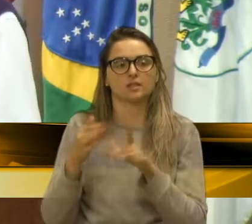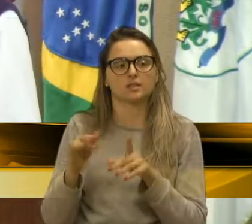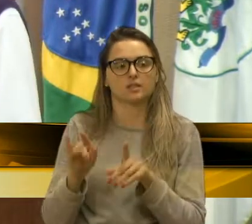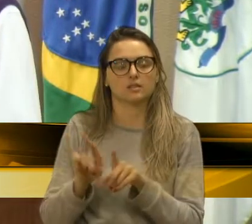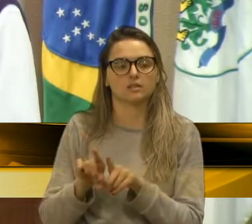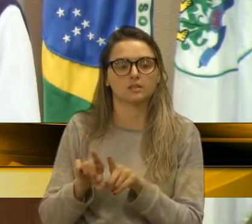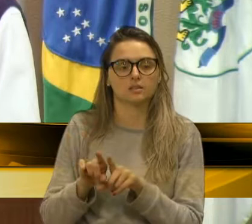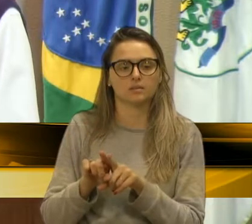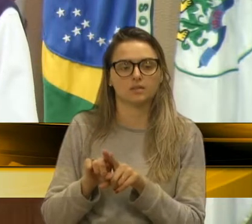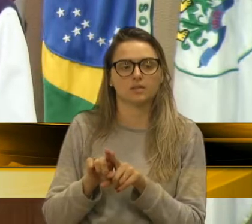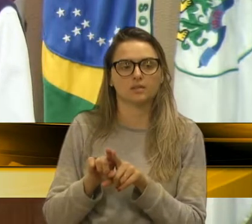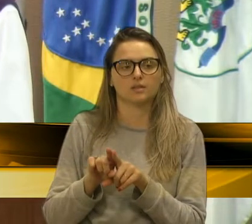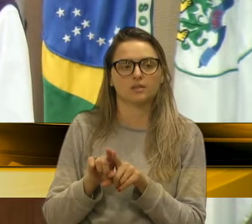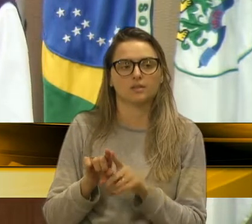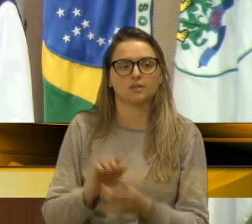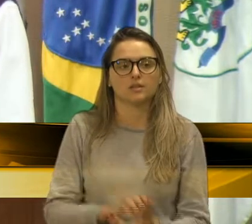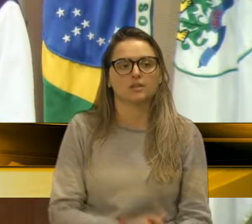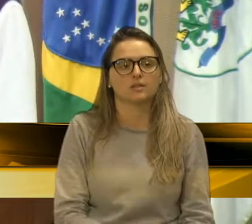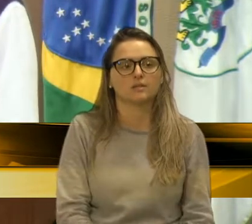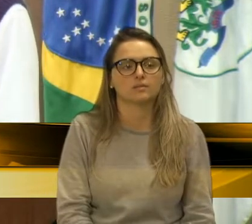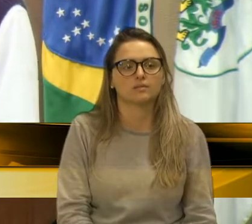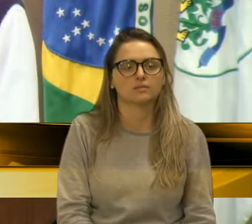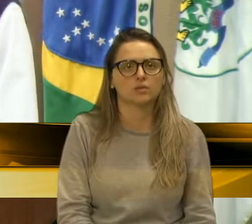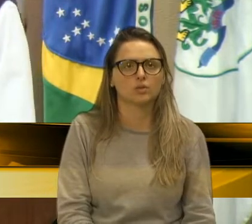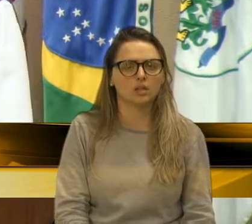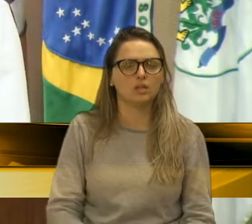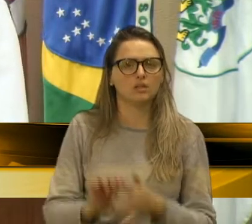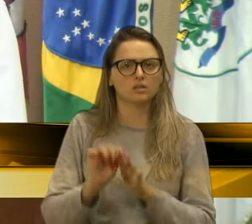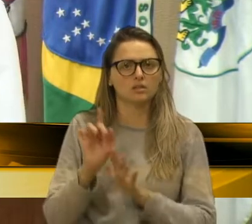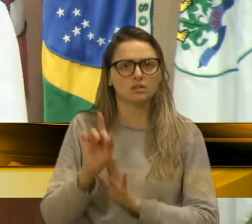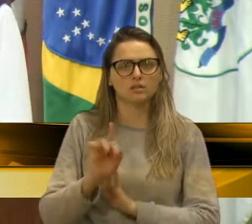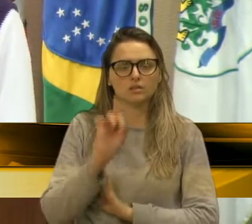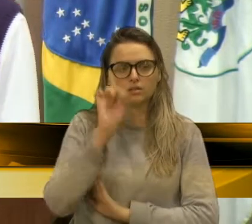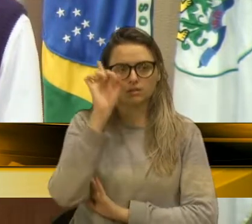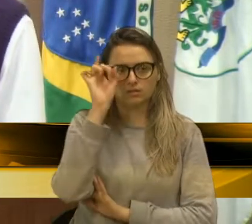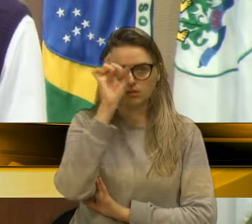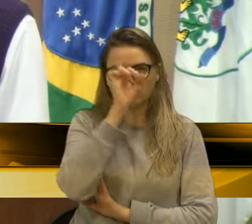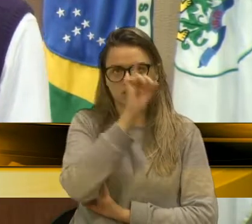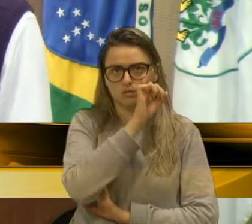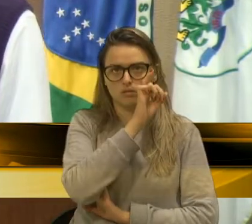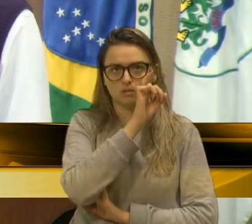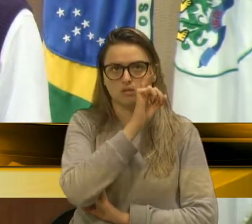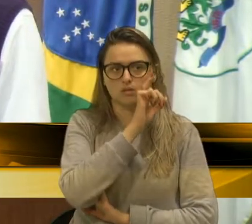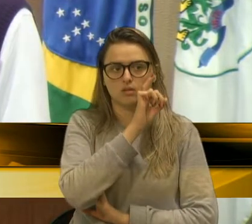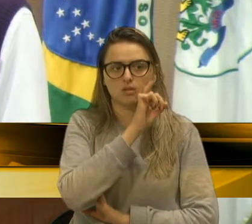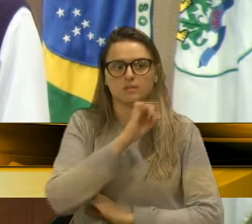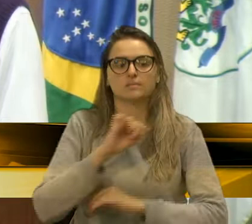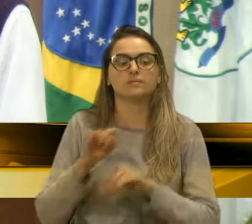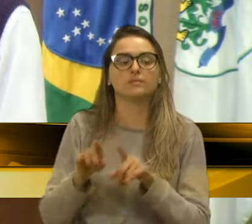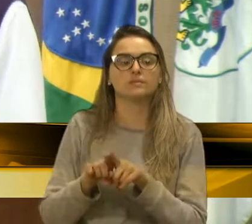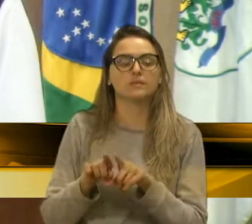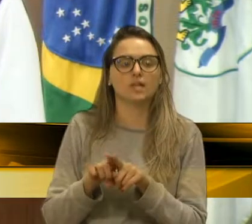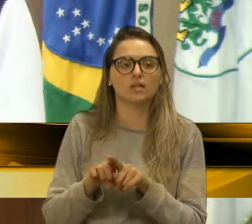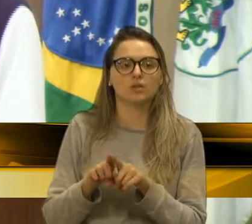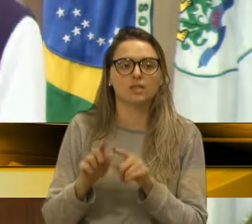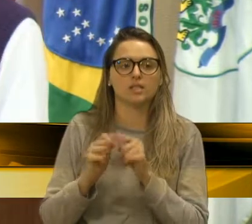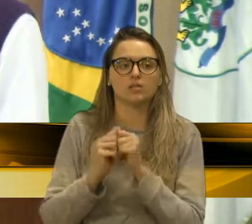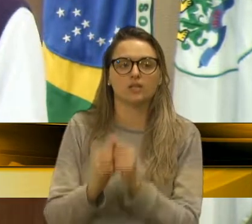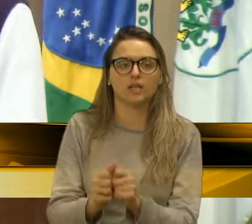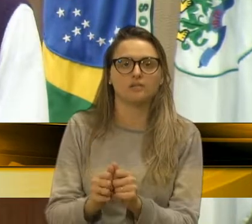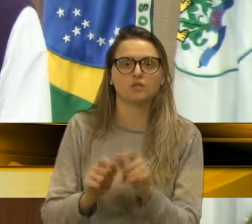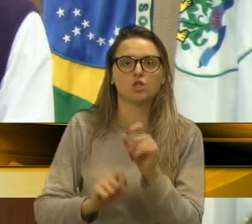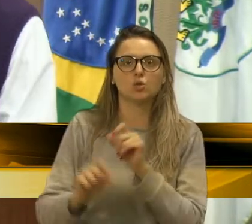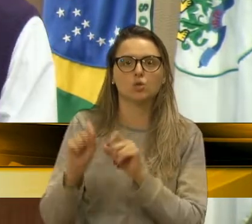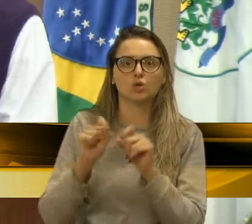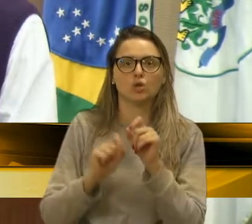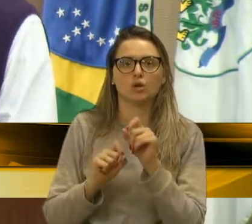retroceder. E isso, colegas vereadores, vereador Menegusto, é um erro muito grave.